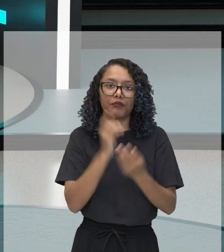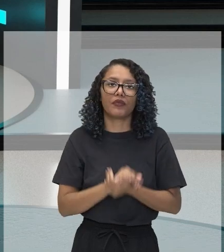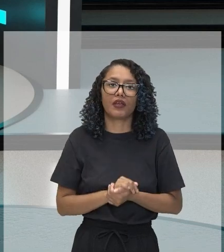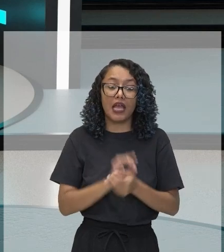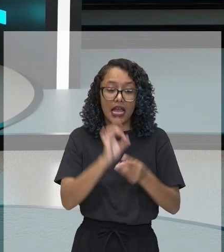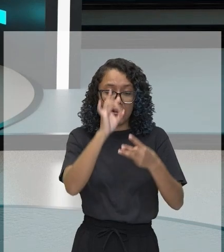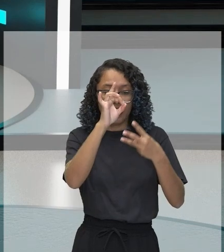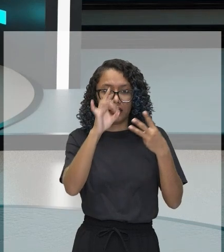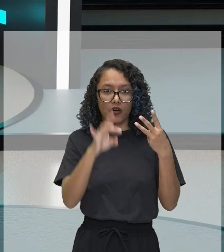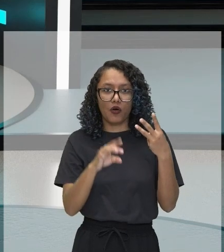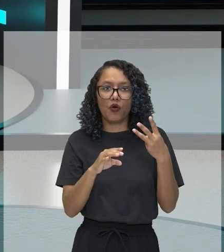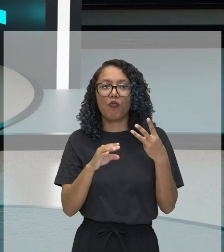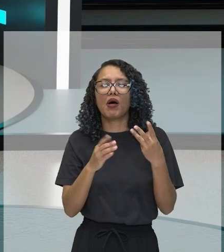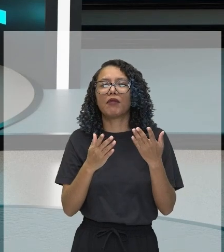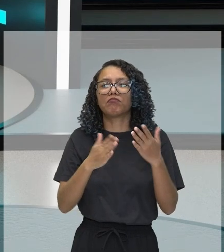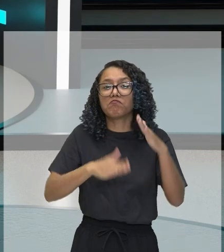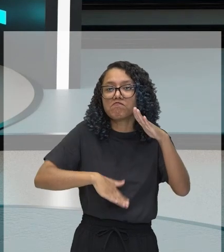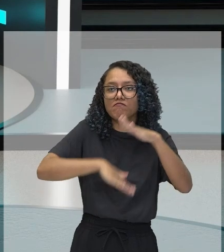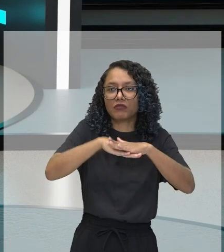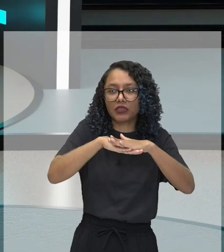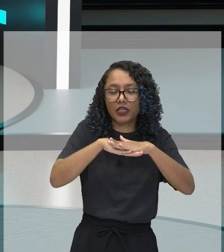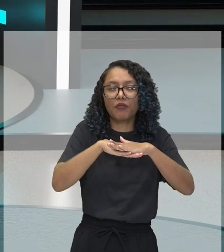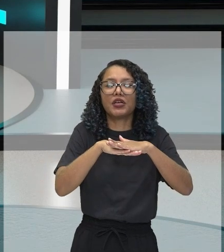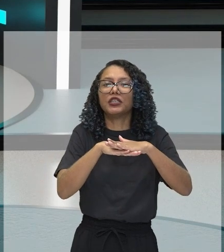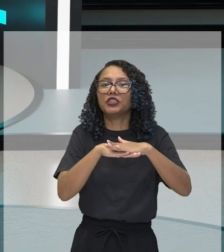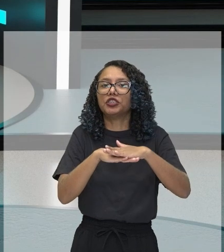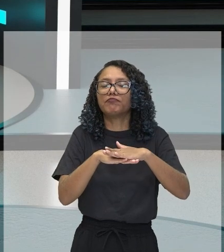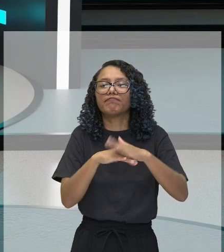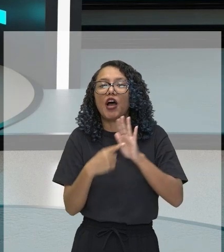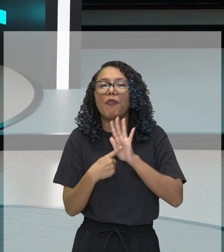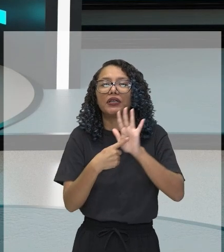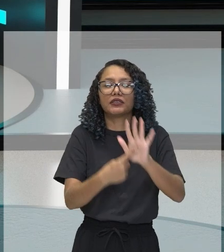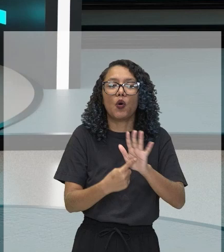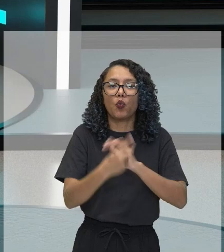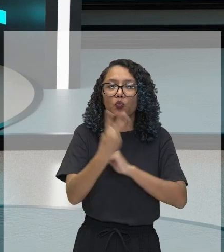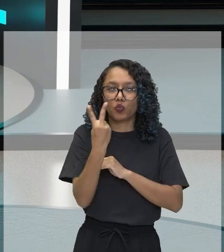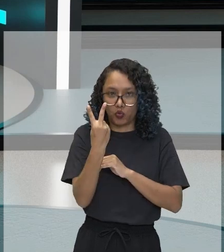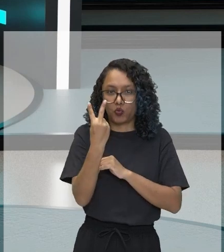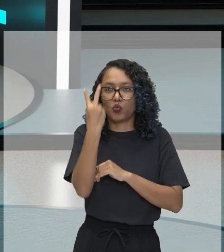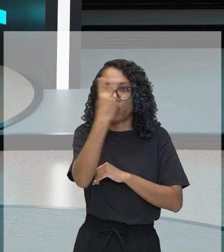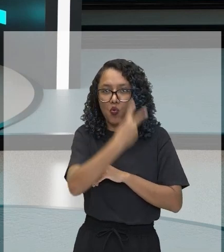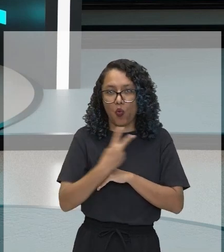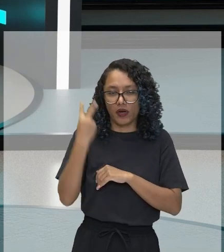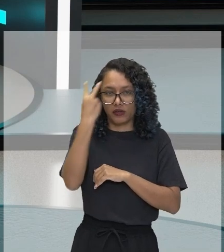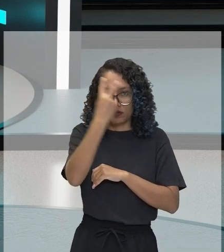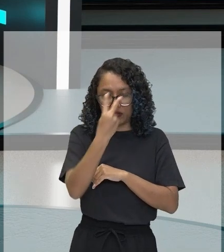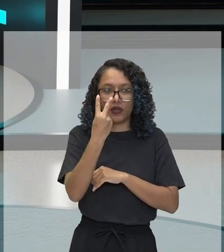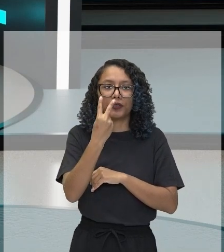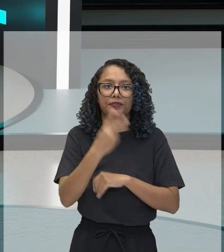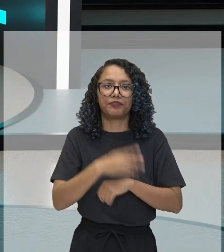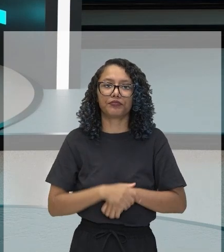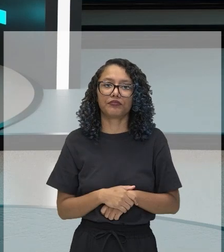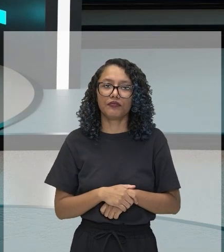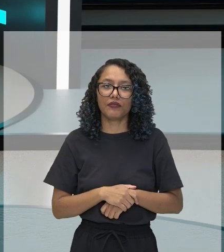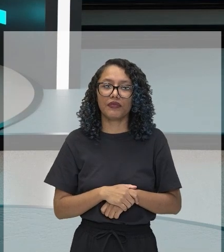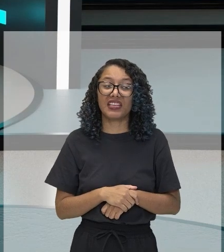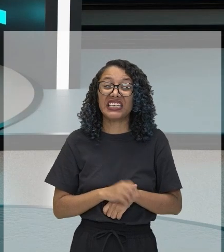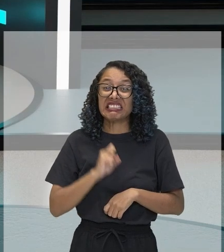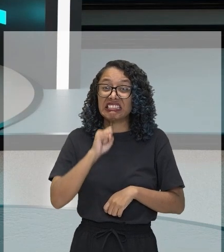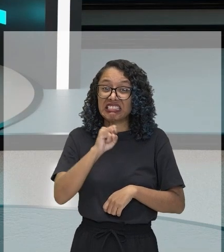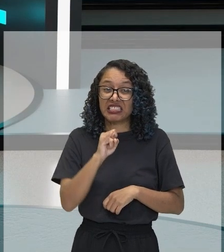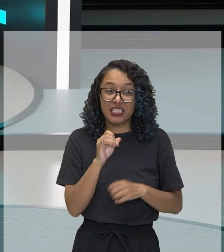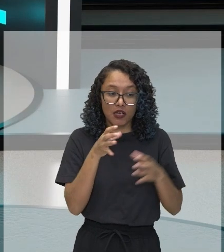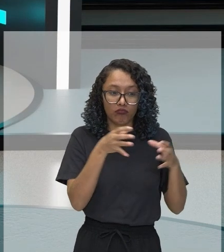no máximo 2 horas e 30 minutos e no mínimo 2 horas. A equipe que não cumprir esse